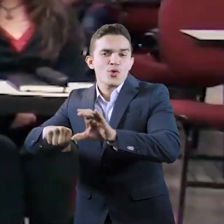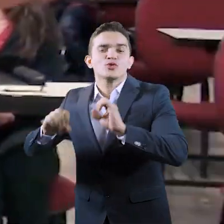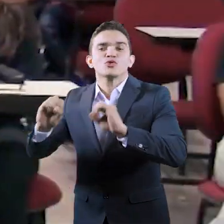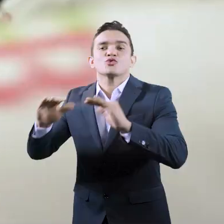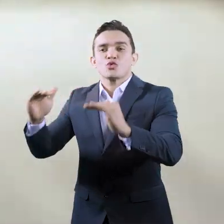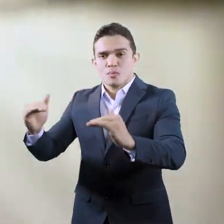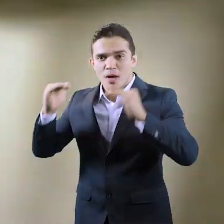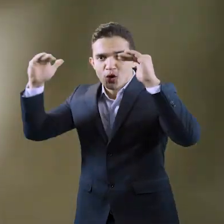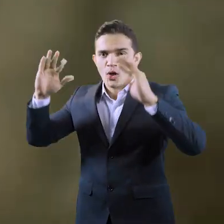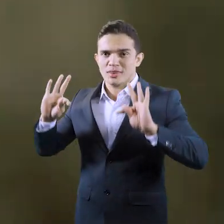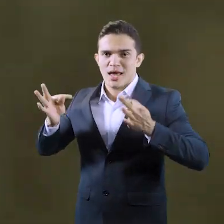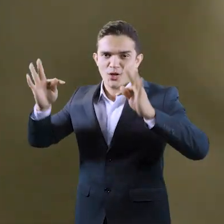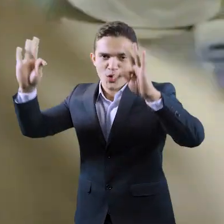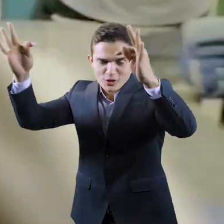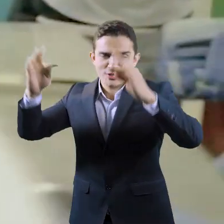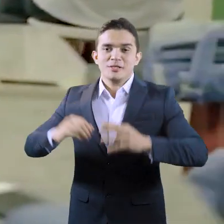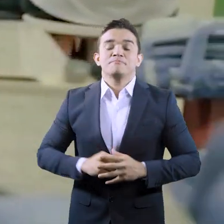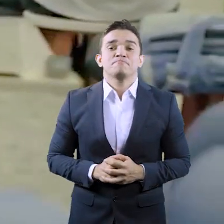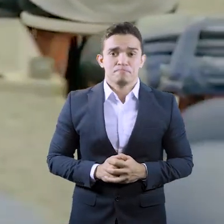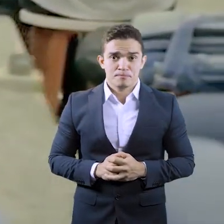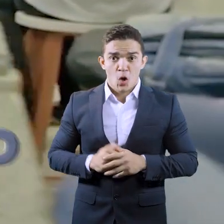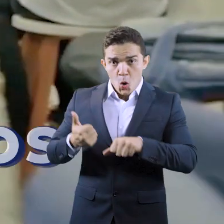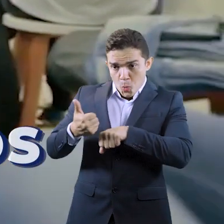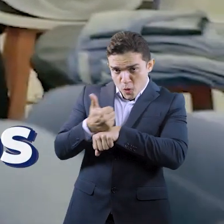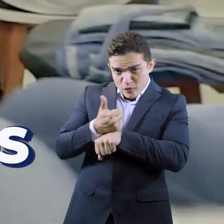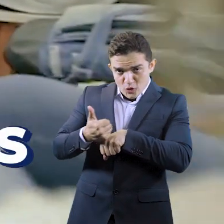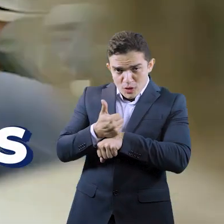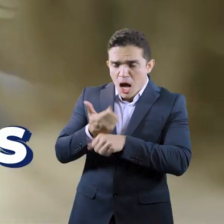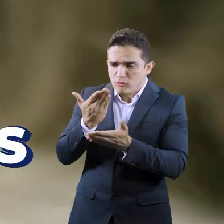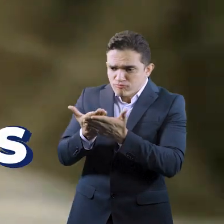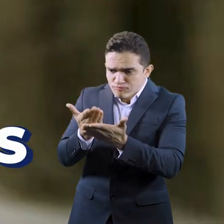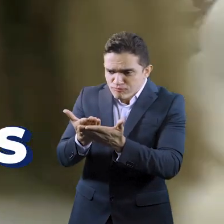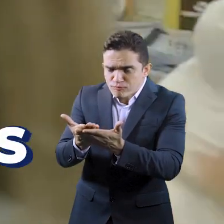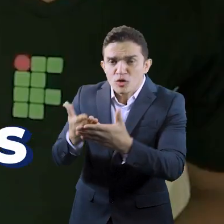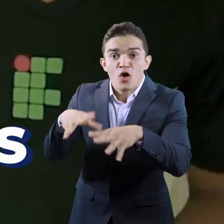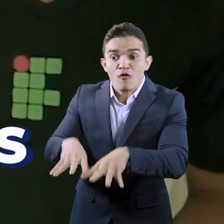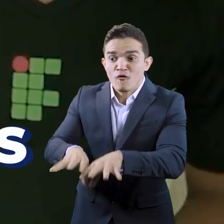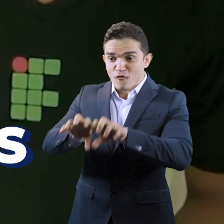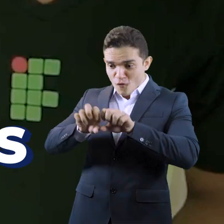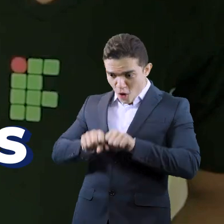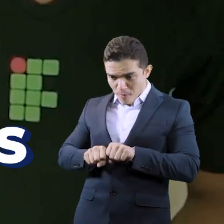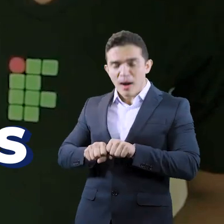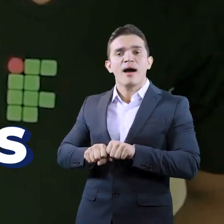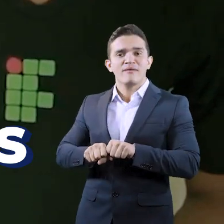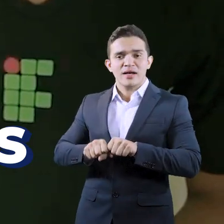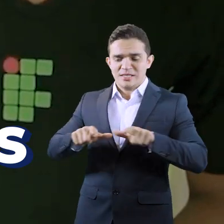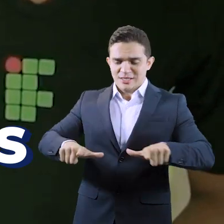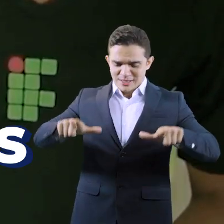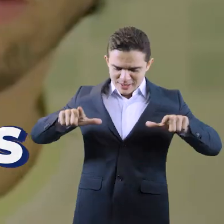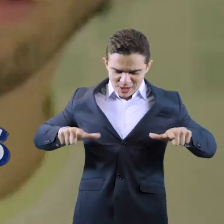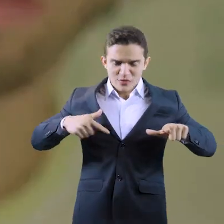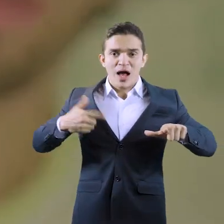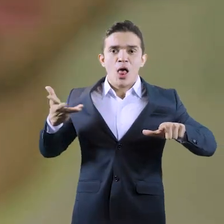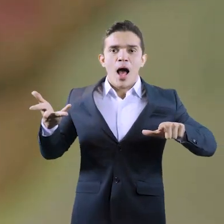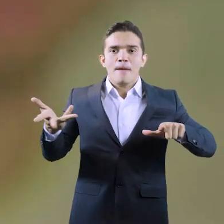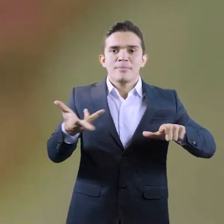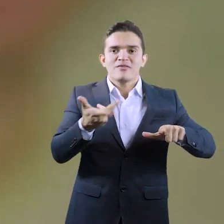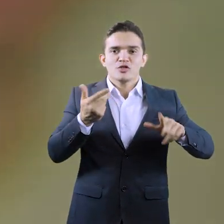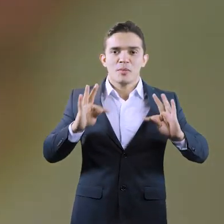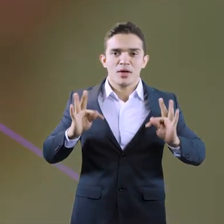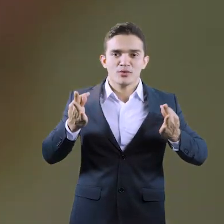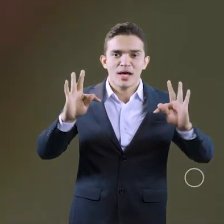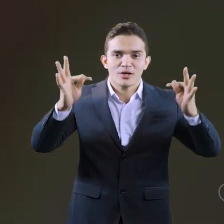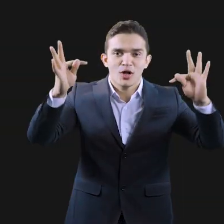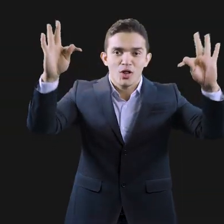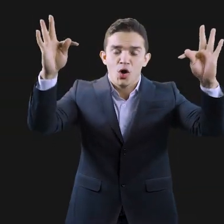tecnologia. Os profissionais concluintes receberão um certificado de aperfeiçoamento tecnológico no âmbito do